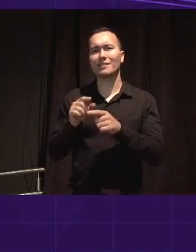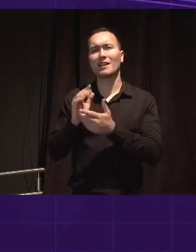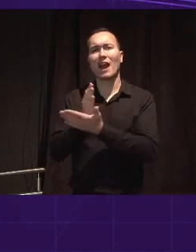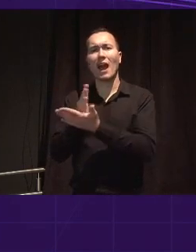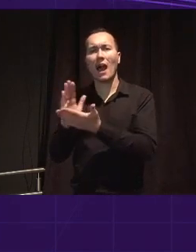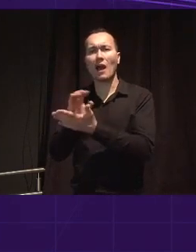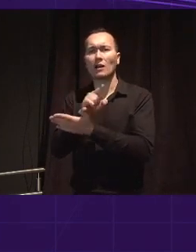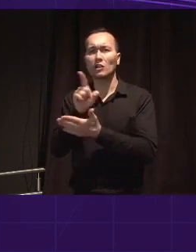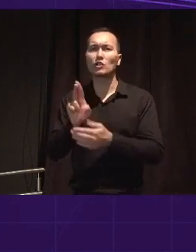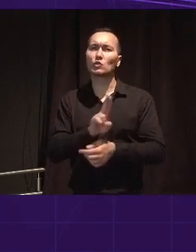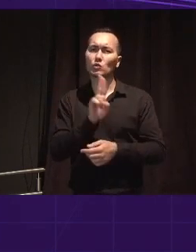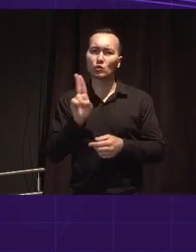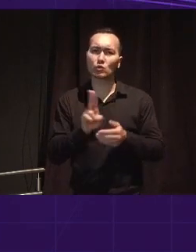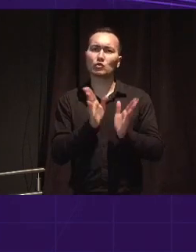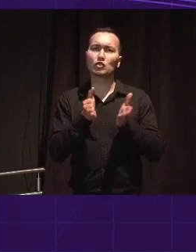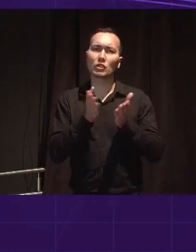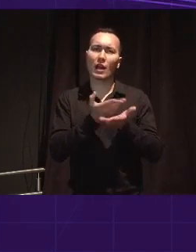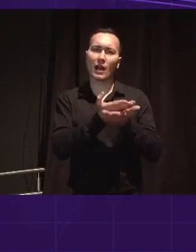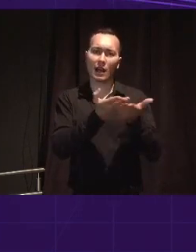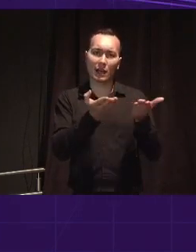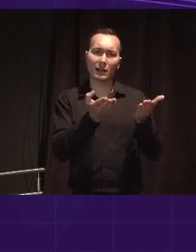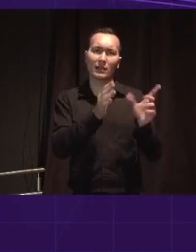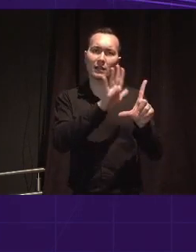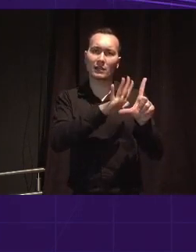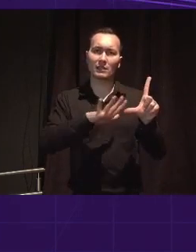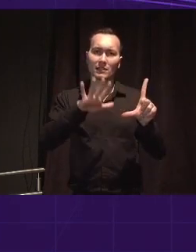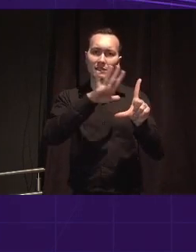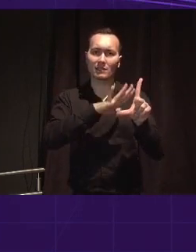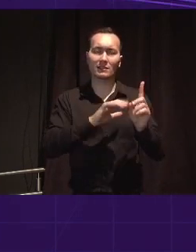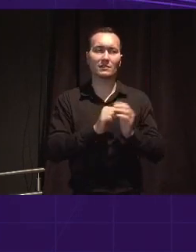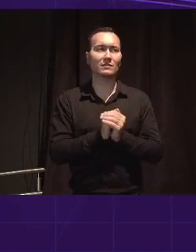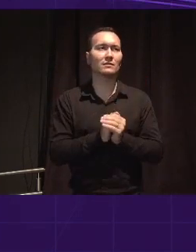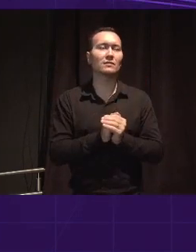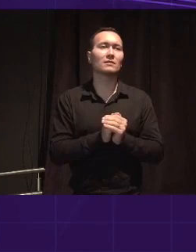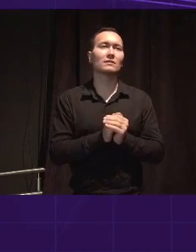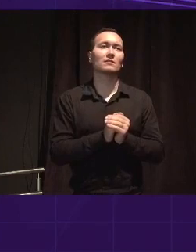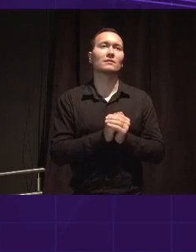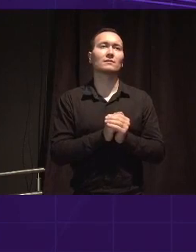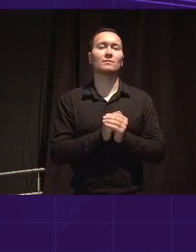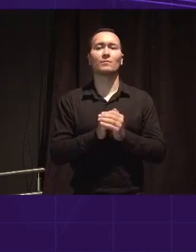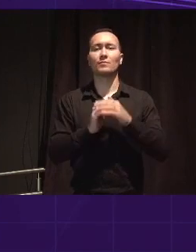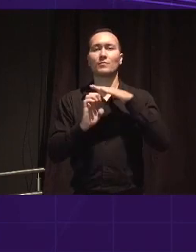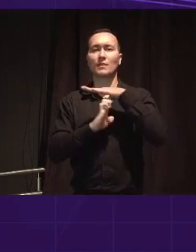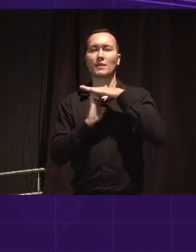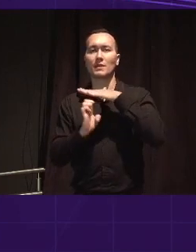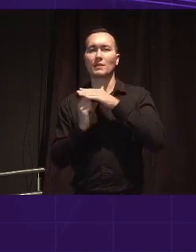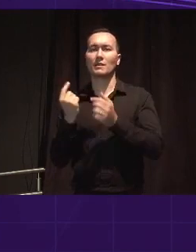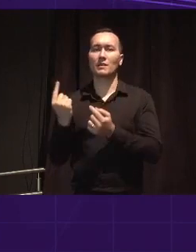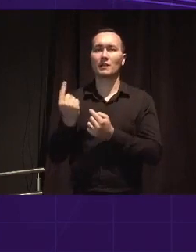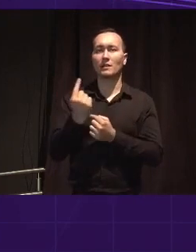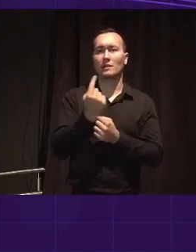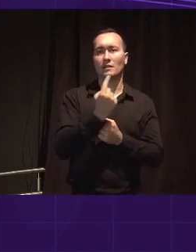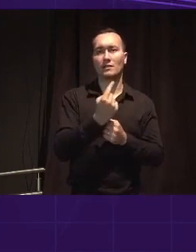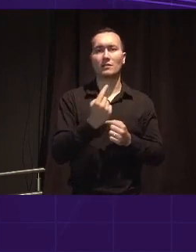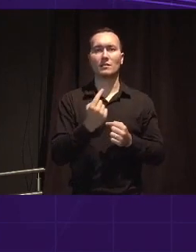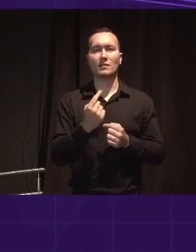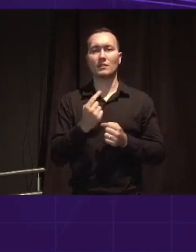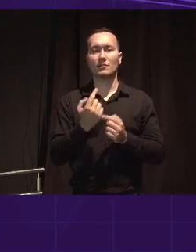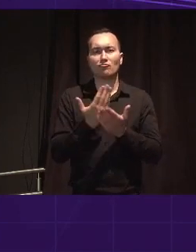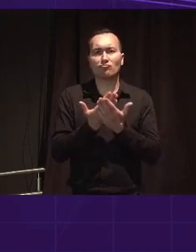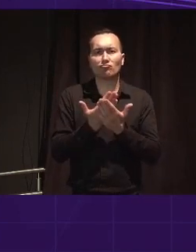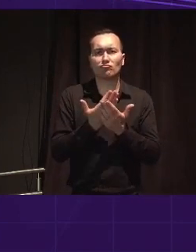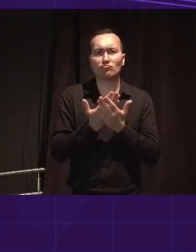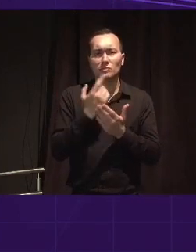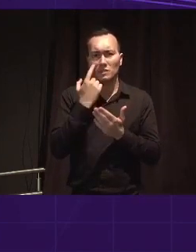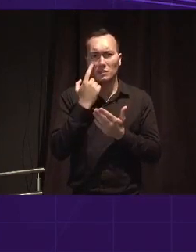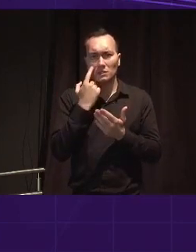Product Ops, cara, é meio que assim, depende, sabe? Cada empresa vai identificar a sua necessidade, vai dizer o que ela vai ser, mas